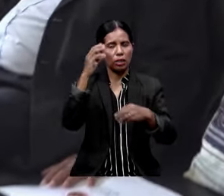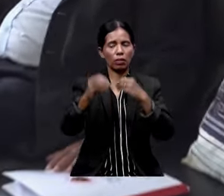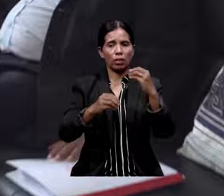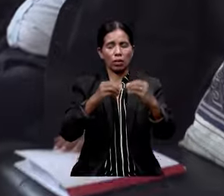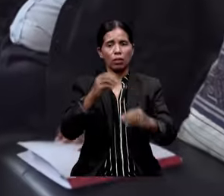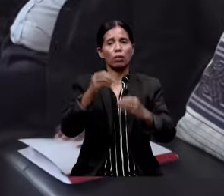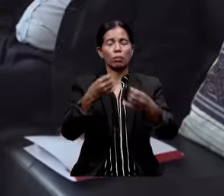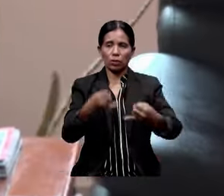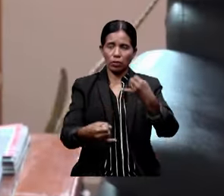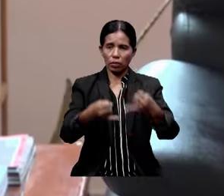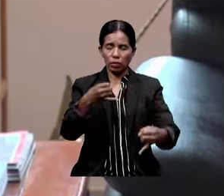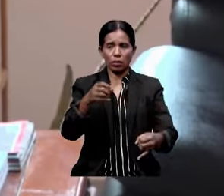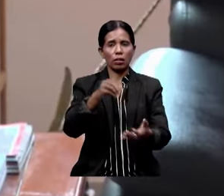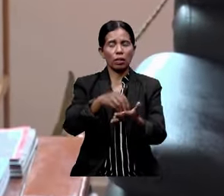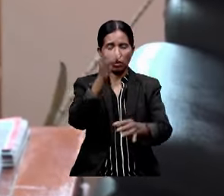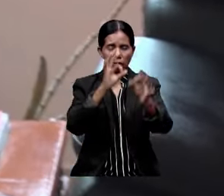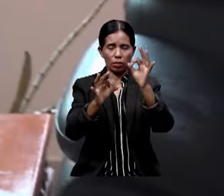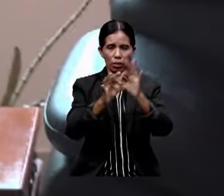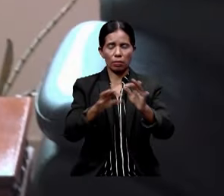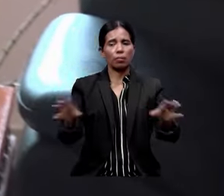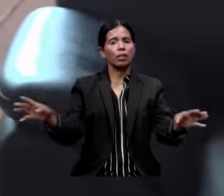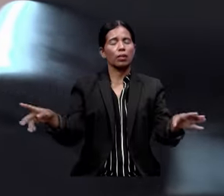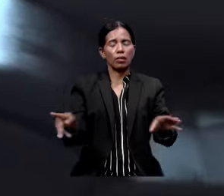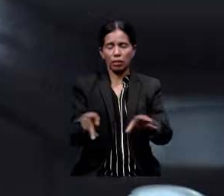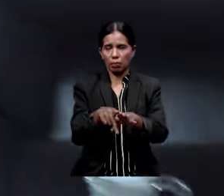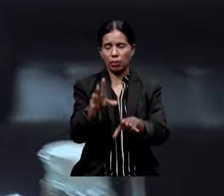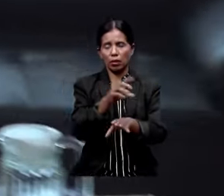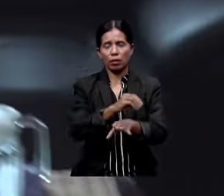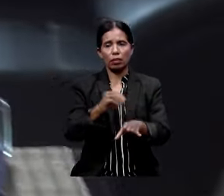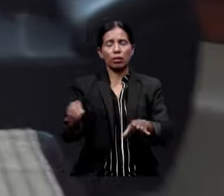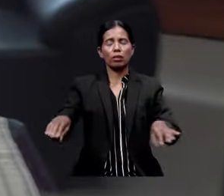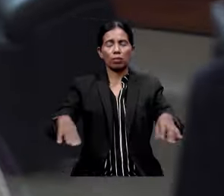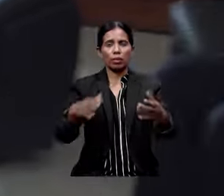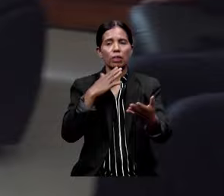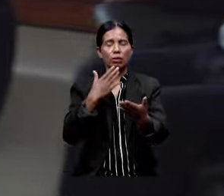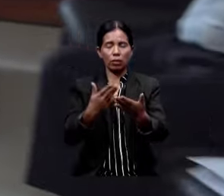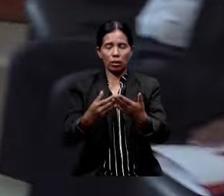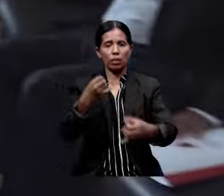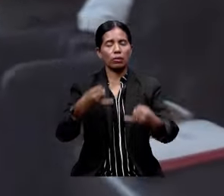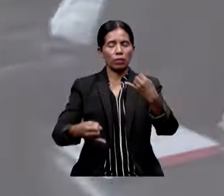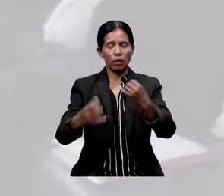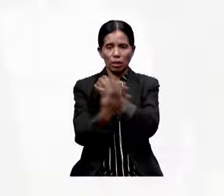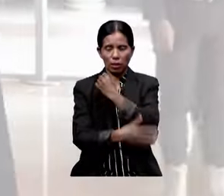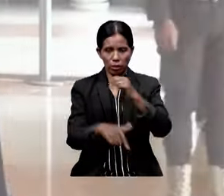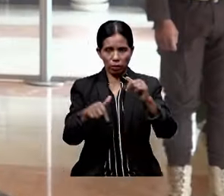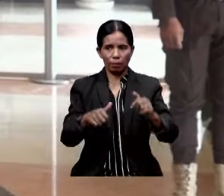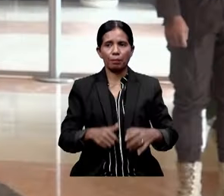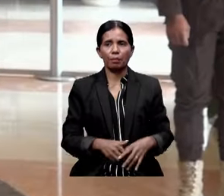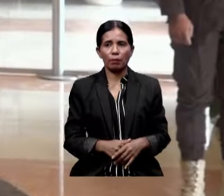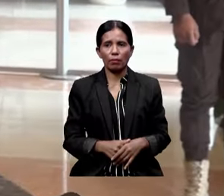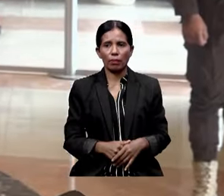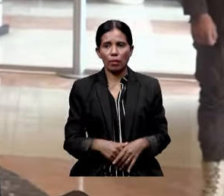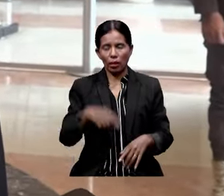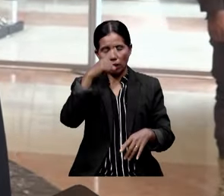área de justiça nian, no garante a presença de Sérgio Ornay nian, se melhora dia que lhe tem justiça e arreglaram. Se fragilidade,